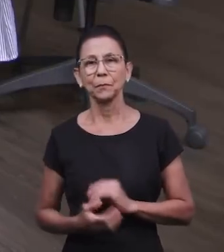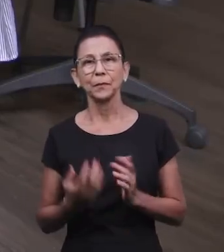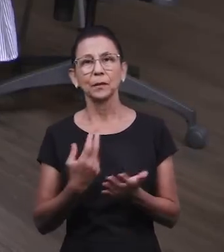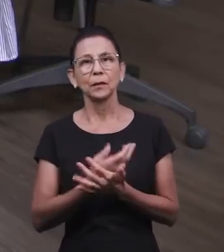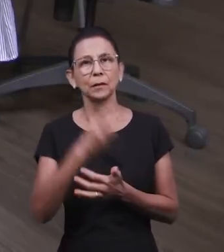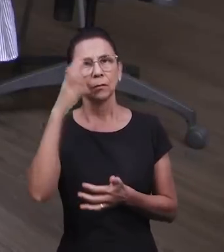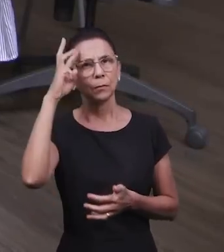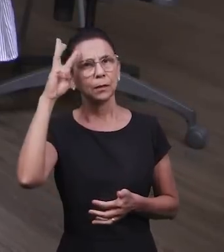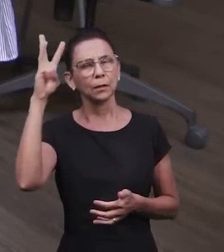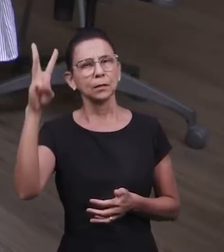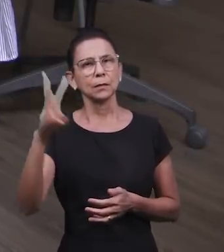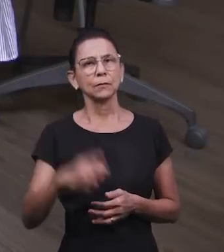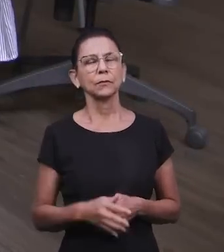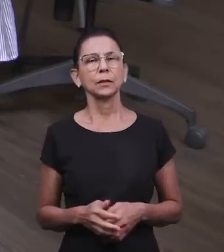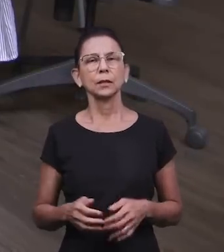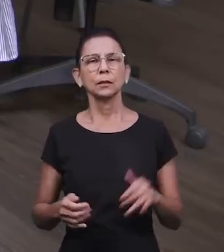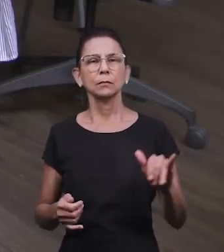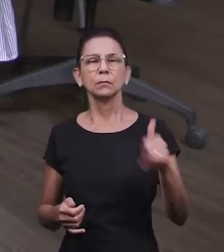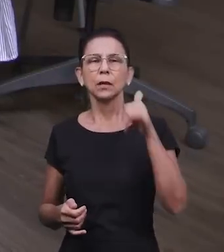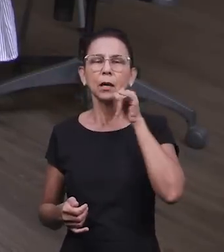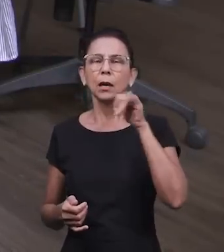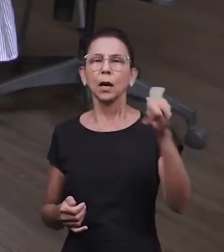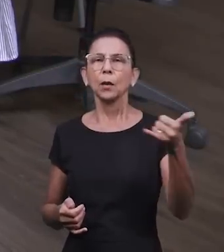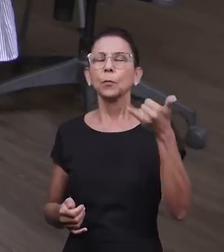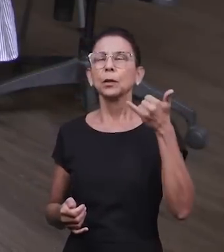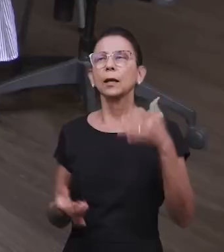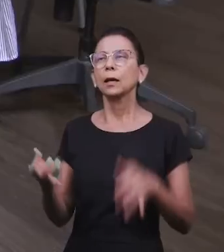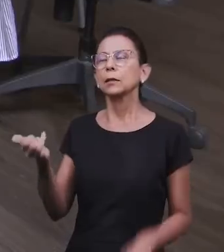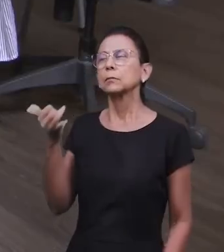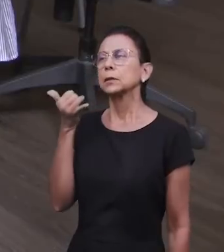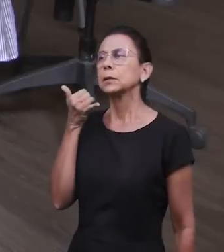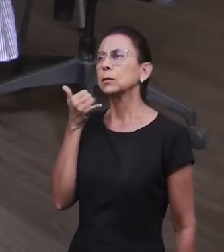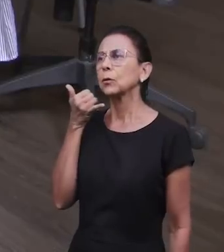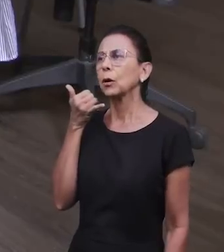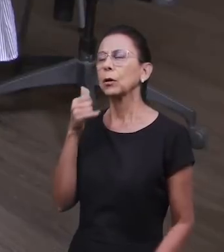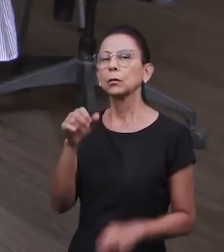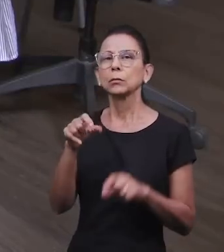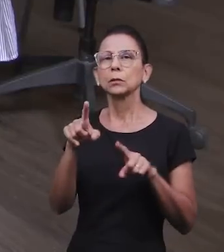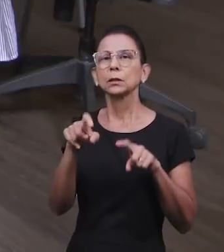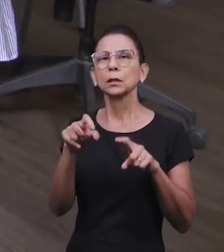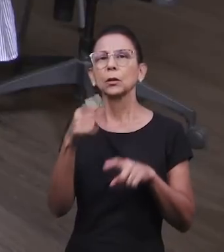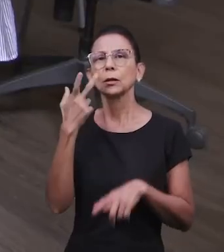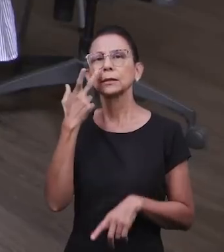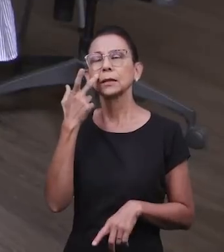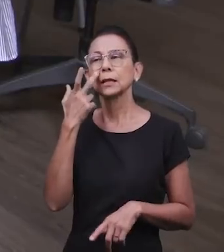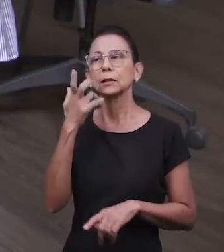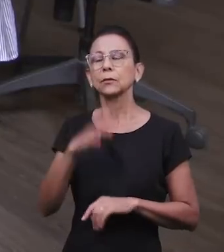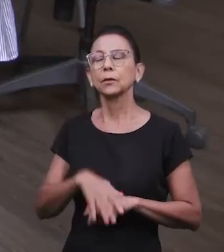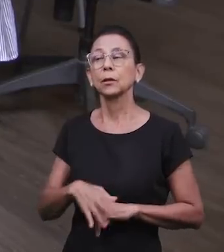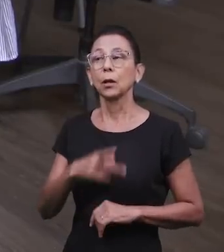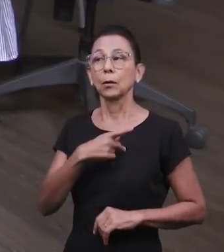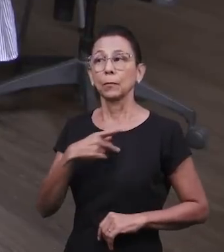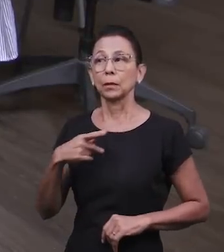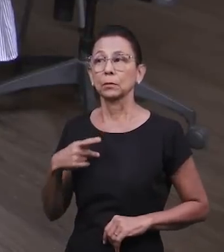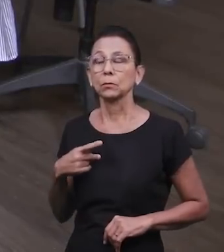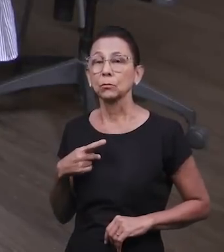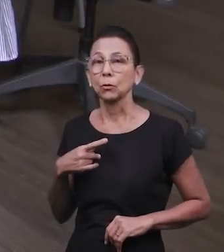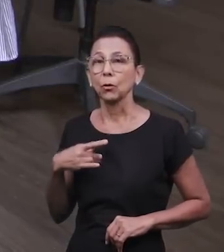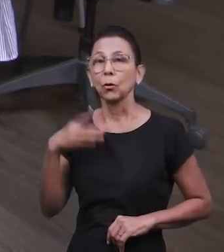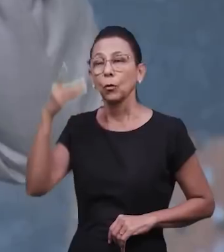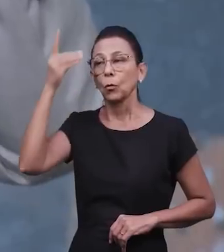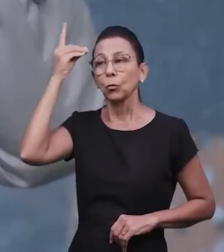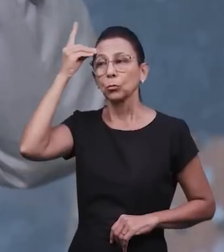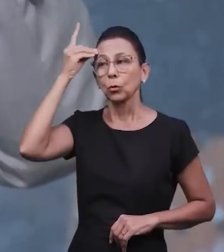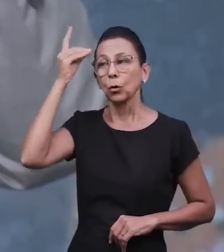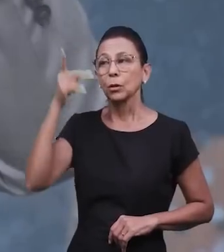numa terça-feira eu recebi uma ligação de uma irmã do interior do Ceará que disse o seguinte: pastor, aquele dom que o senhor contou no